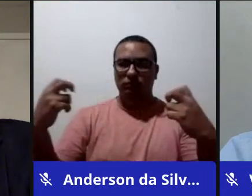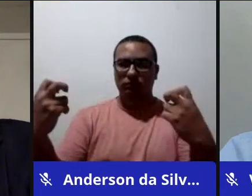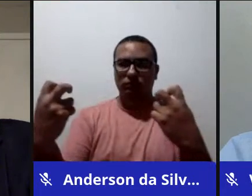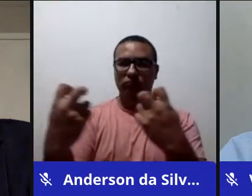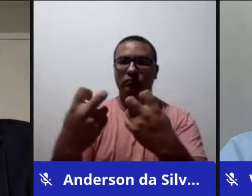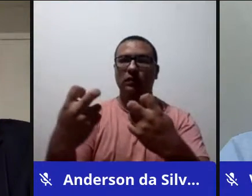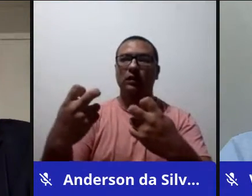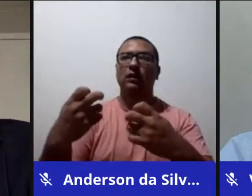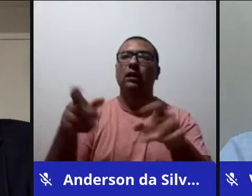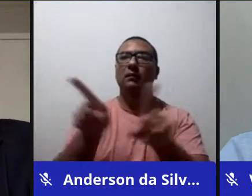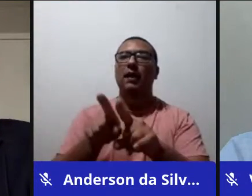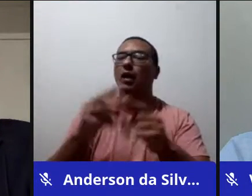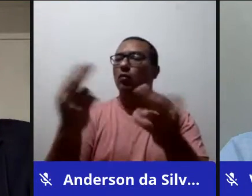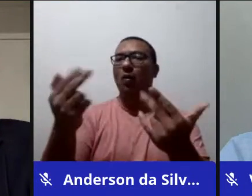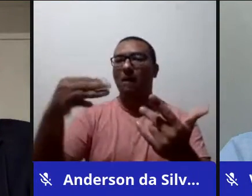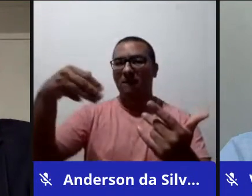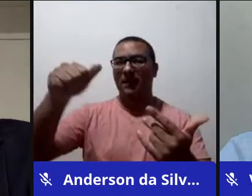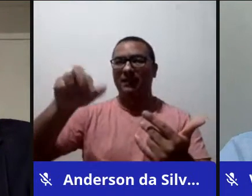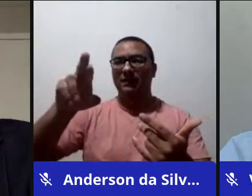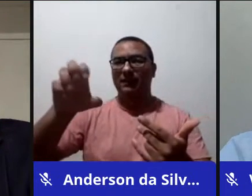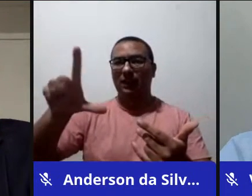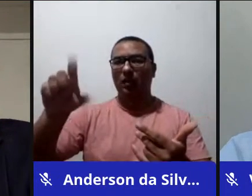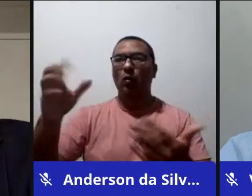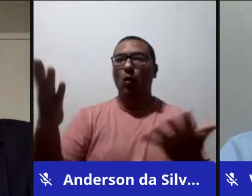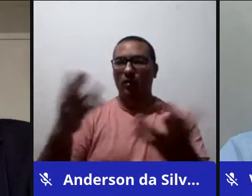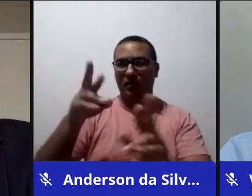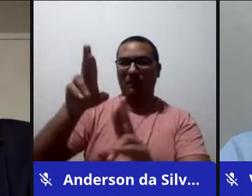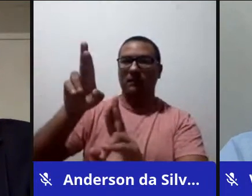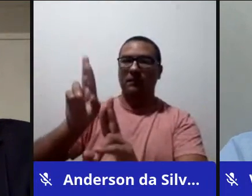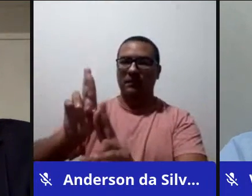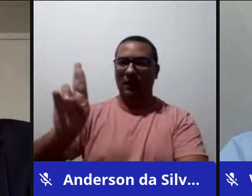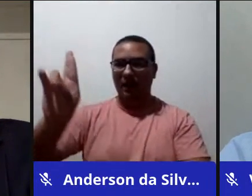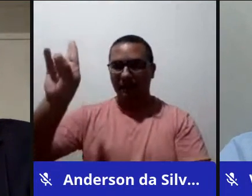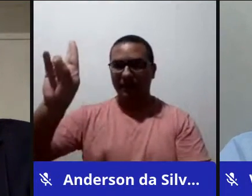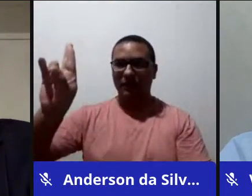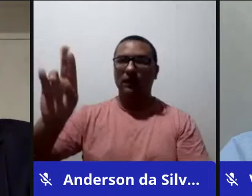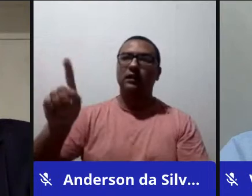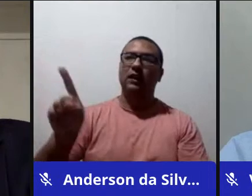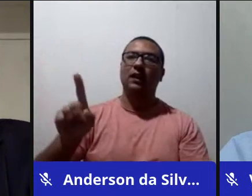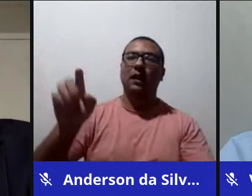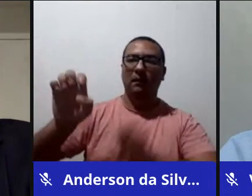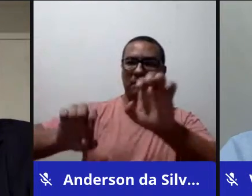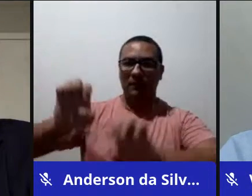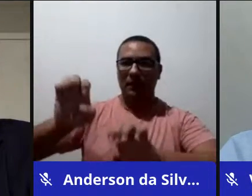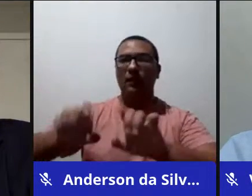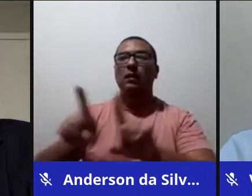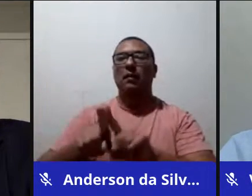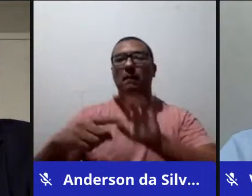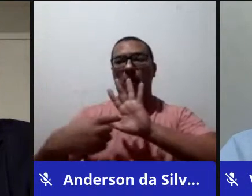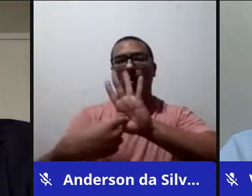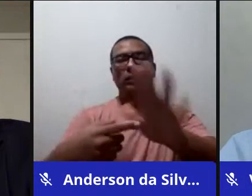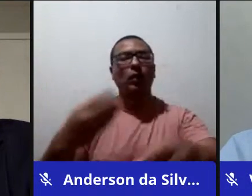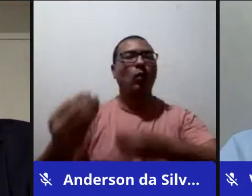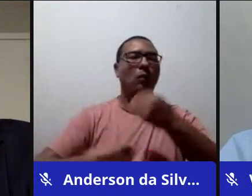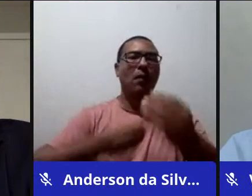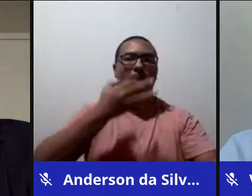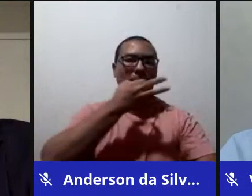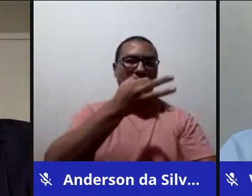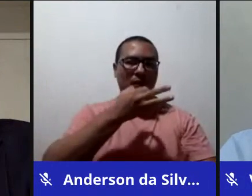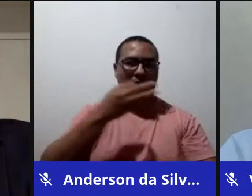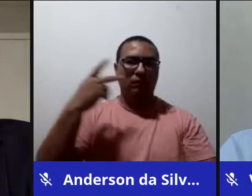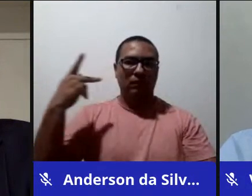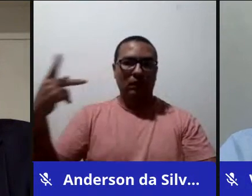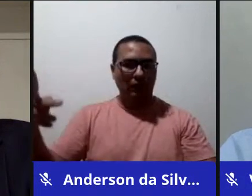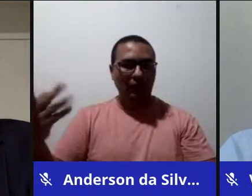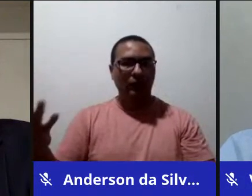com convidados como o Marcelo, que representam as empresas, que trazem esse ponto de vista das empresas, né?